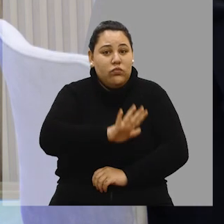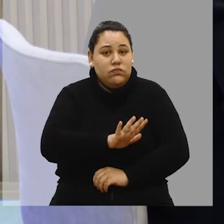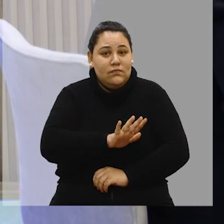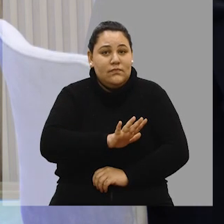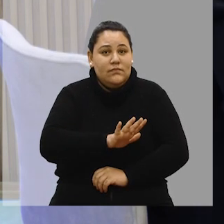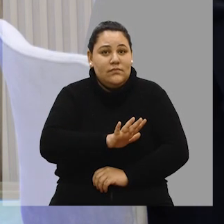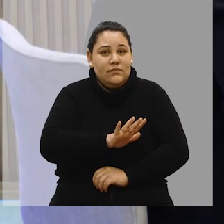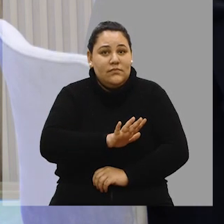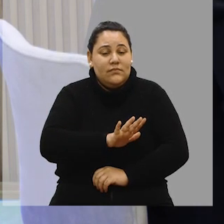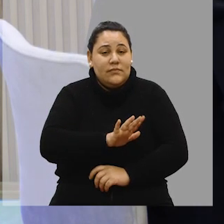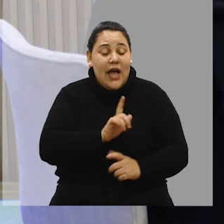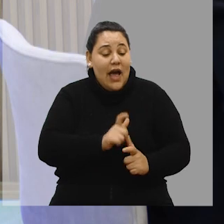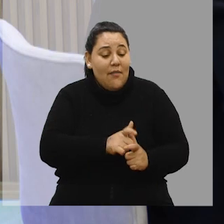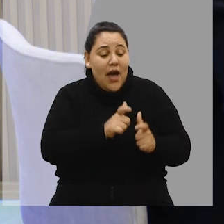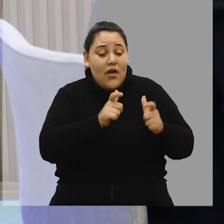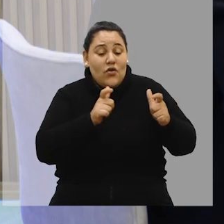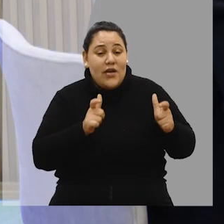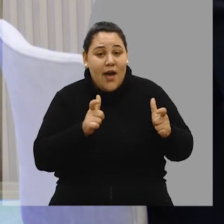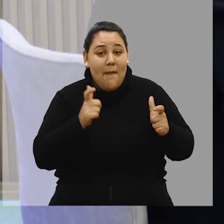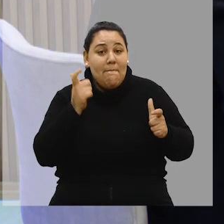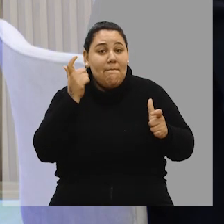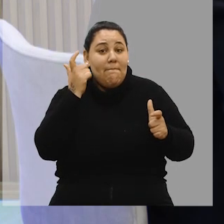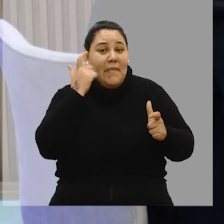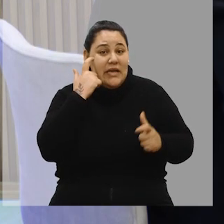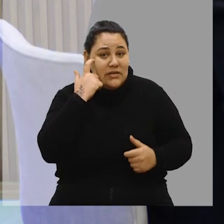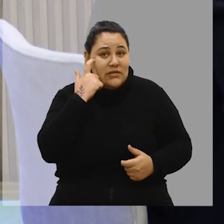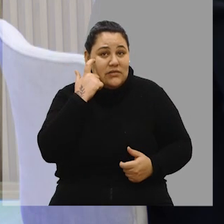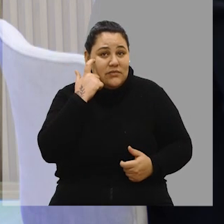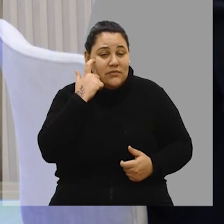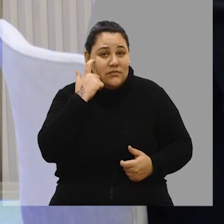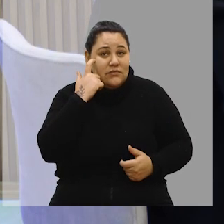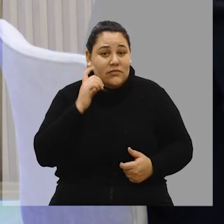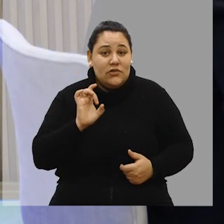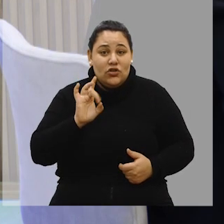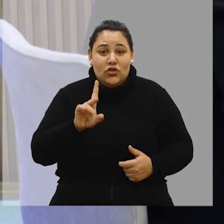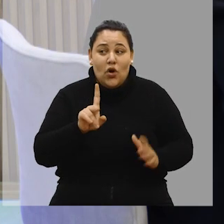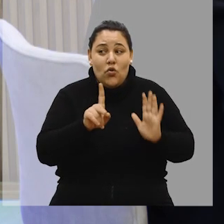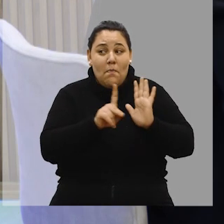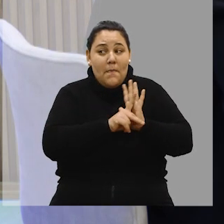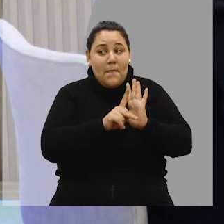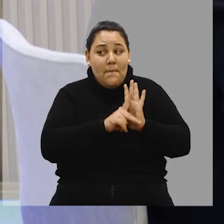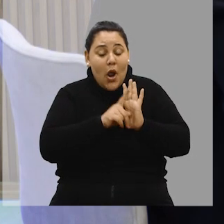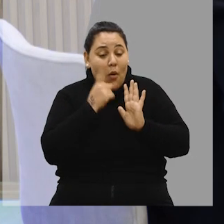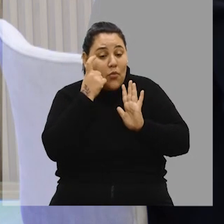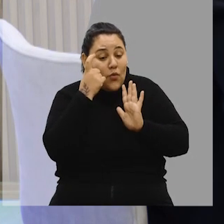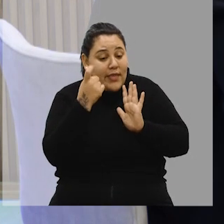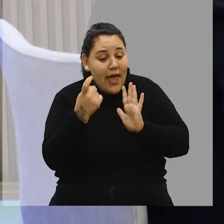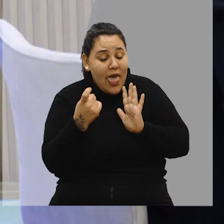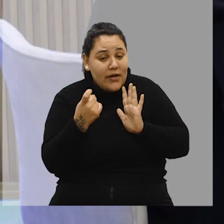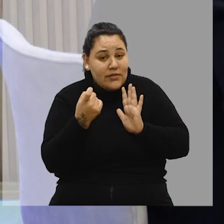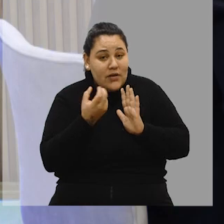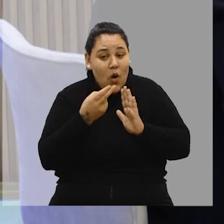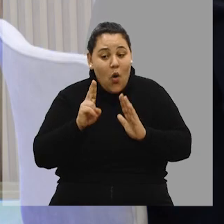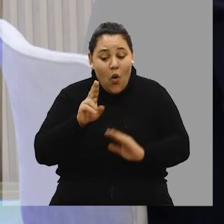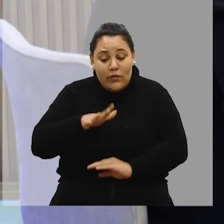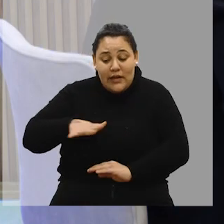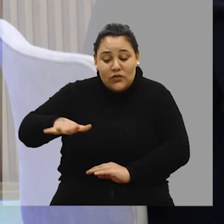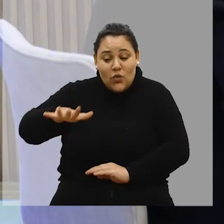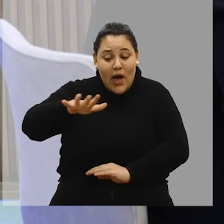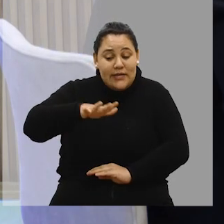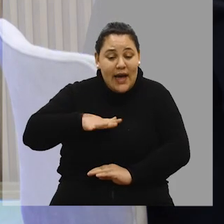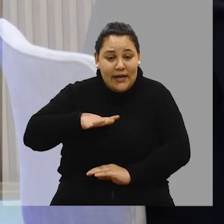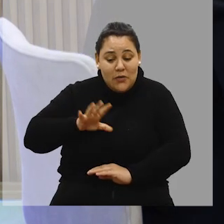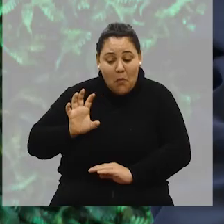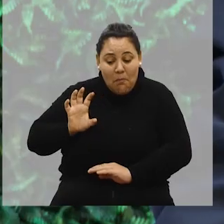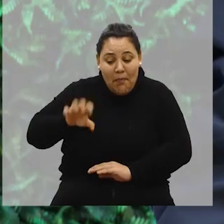maioria, ou a grande massa, pensa nos seus próprios interesses ou nas suas áreas e